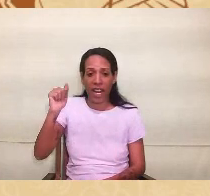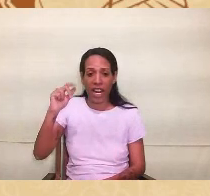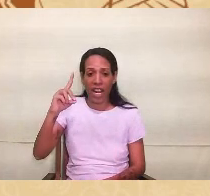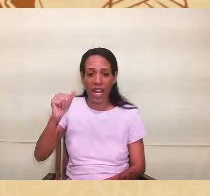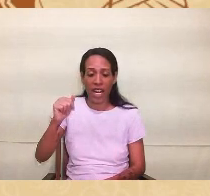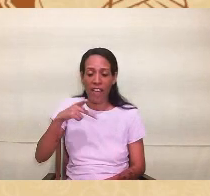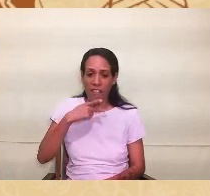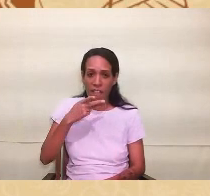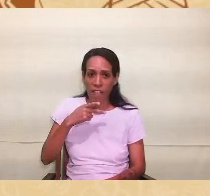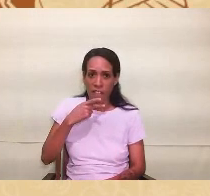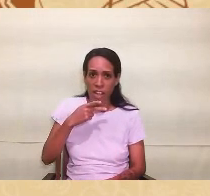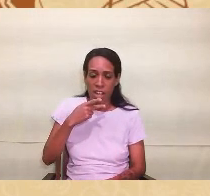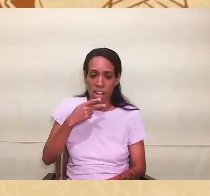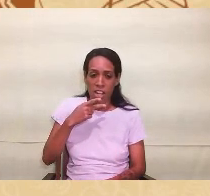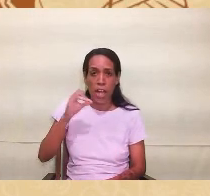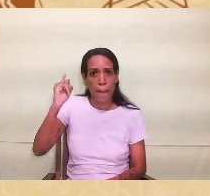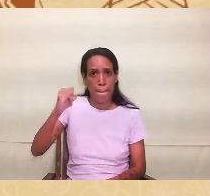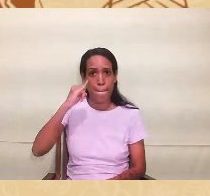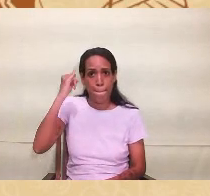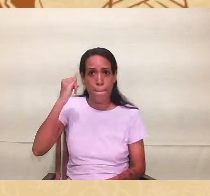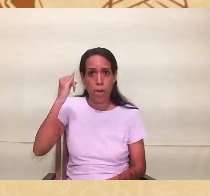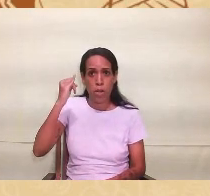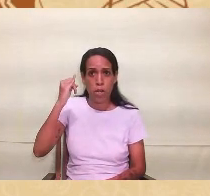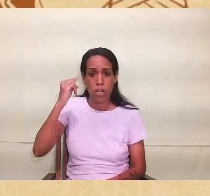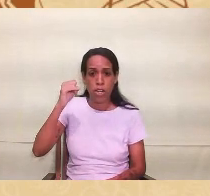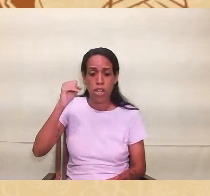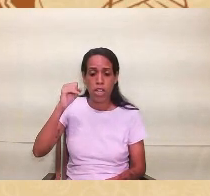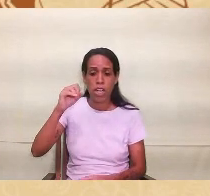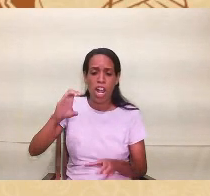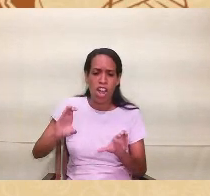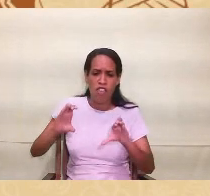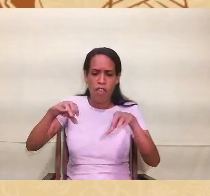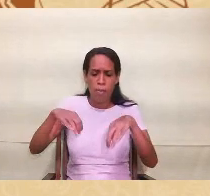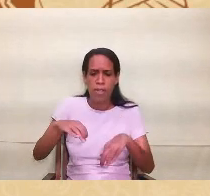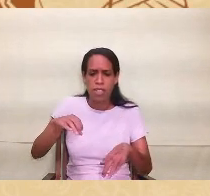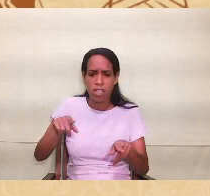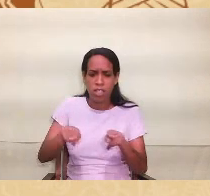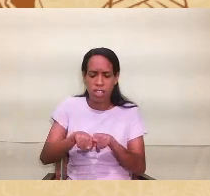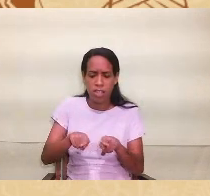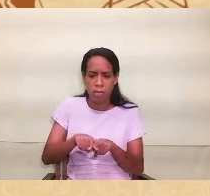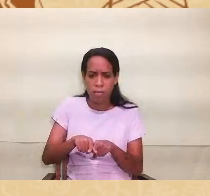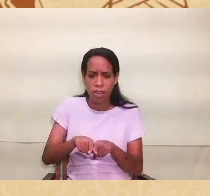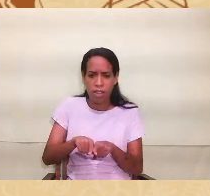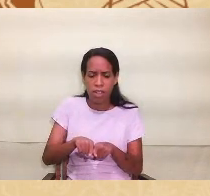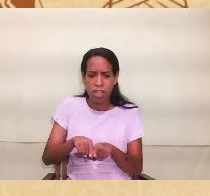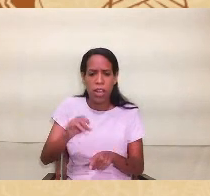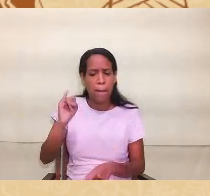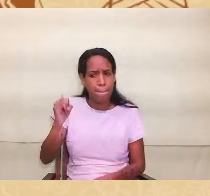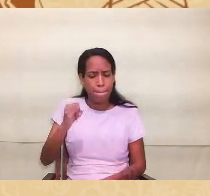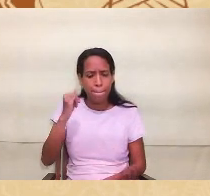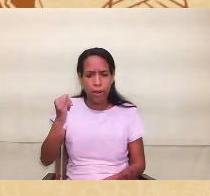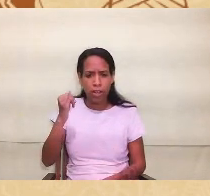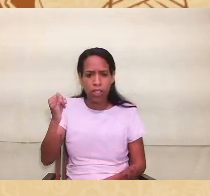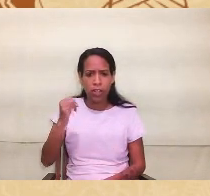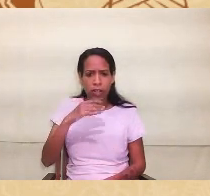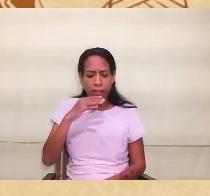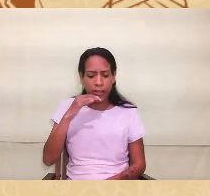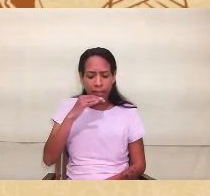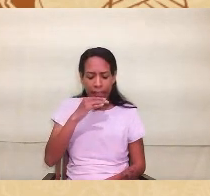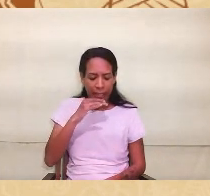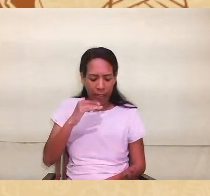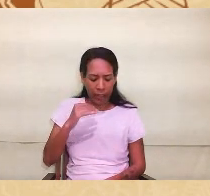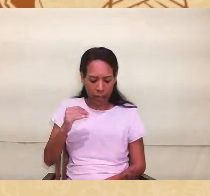ela citou a importância da Lúcia na formação dela. A Lúcia tem uma importância enorme na minha formação também,